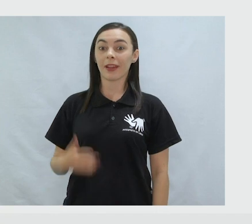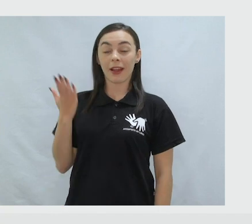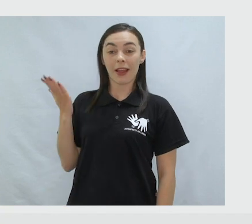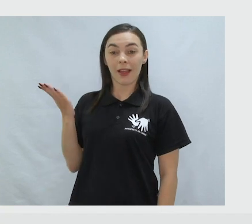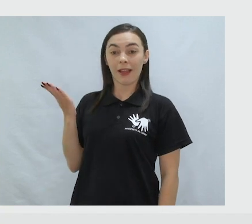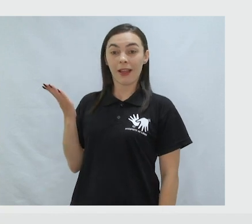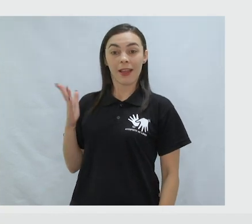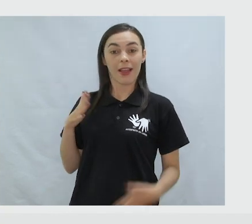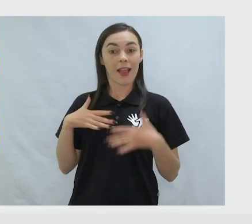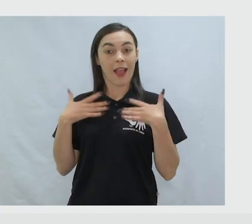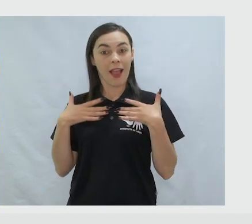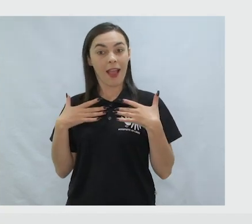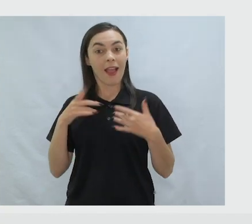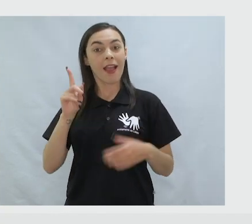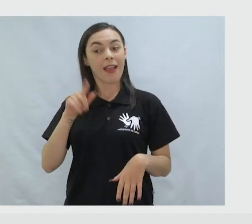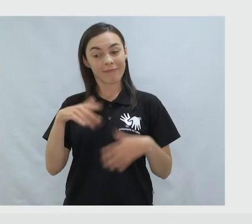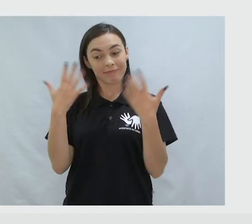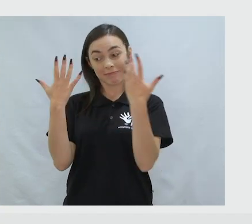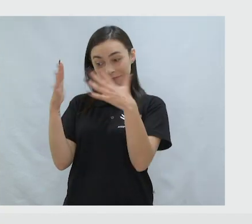lá, olha lá.